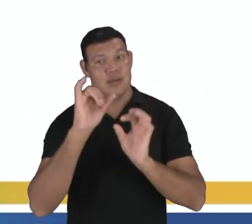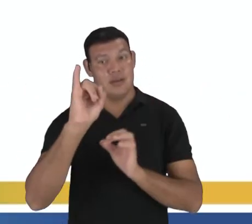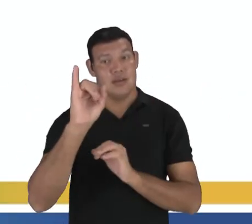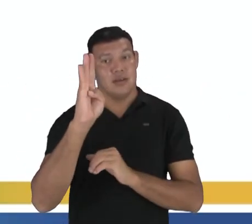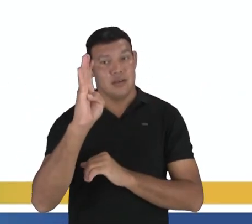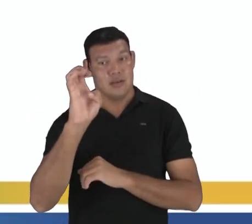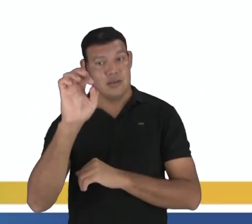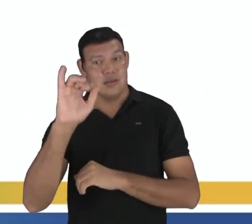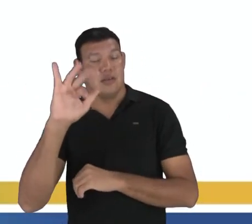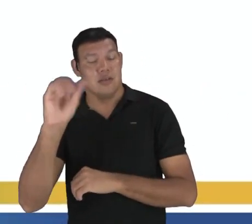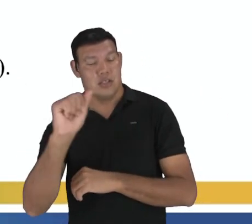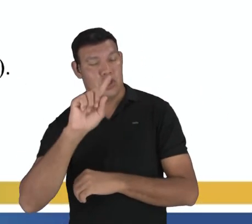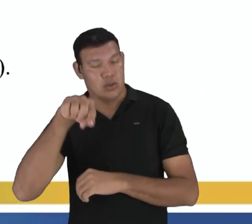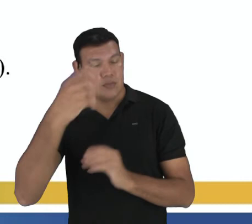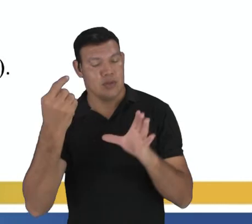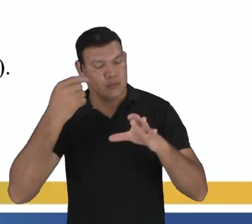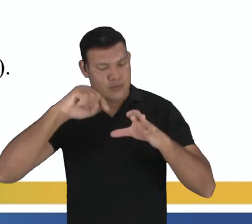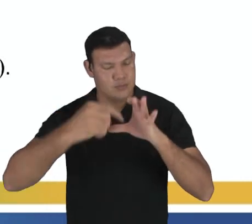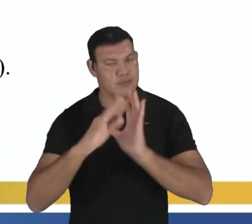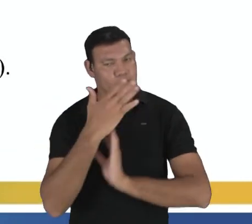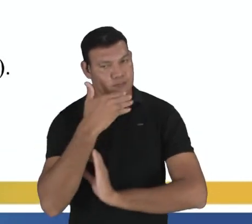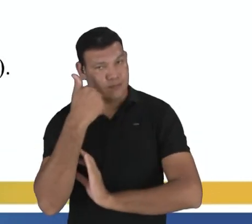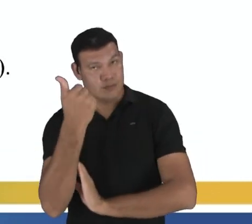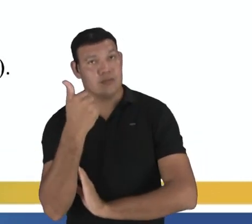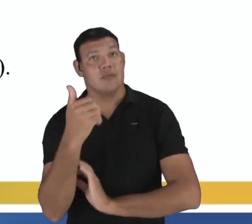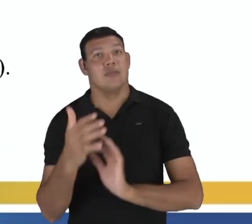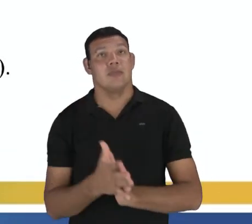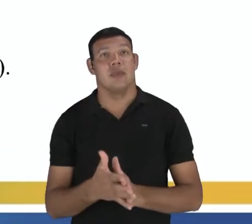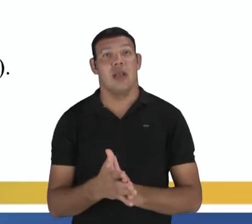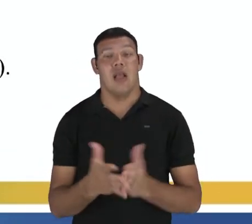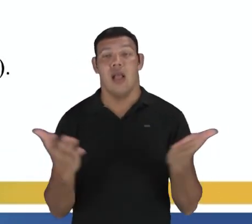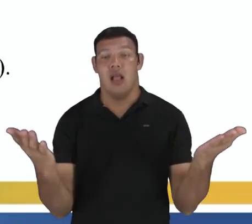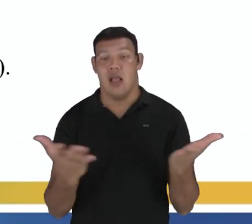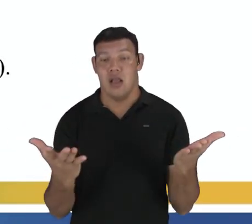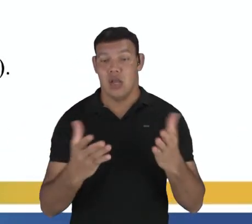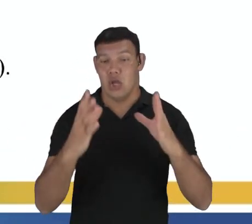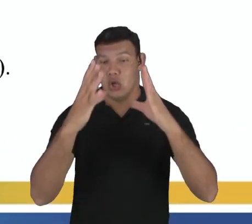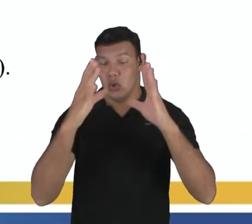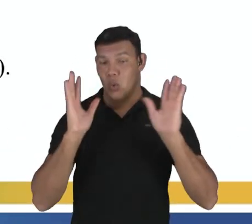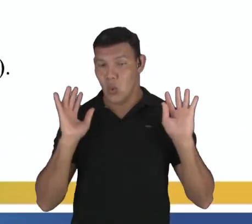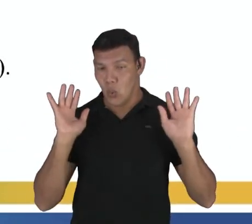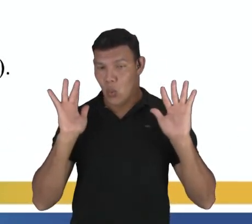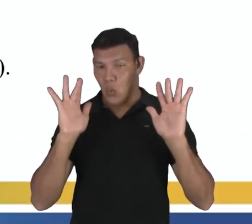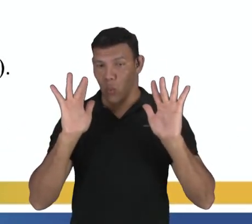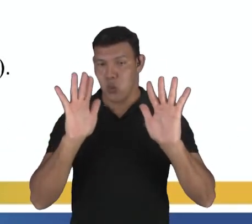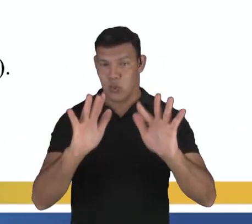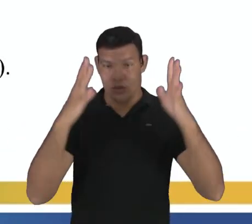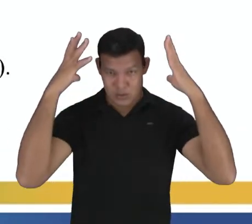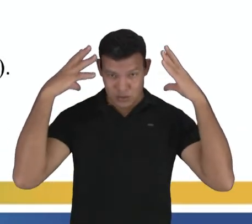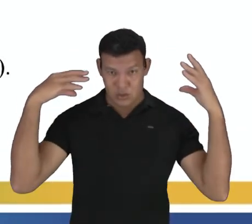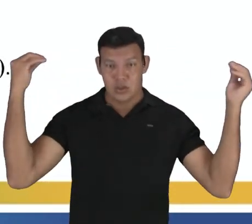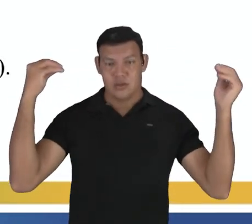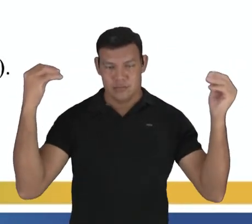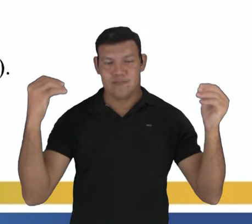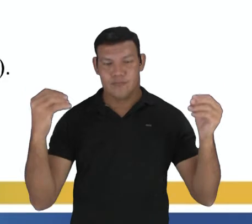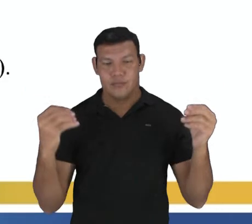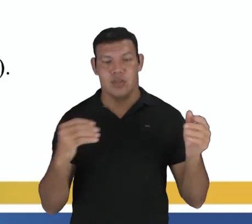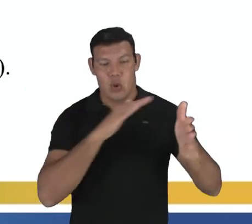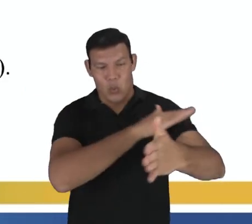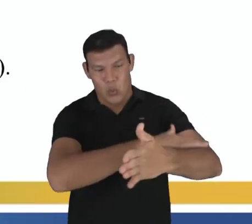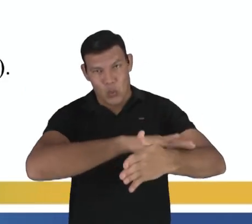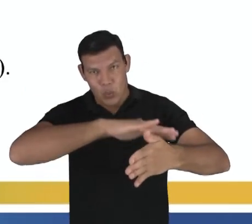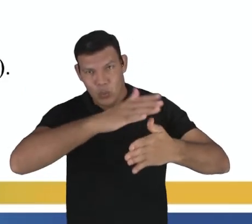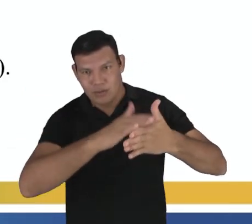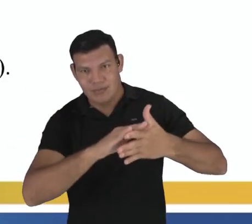depois vocês se apropriem um pouco melhor, tá? E a gente tem as invasões holandesas, né? No Brasil, os holandeses vêm e se estabelecem,